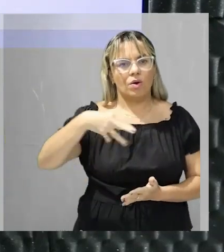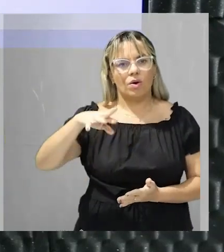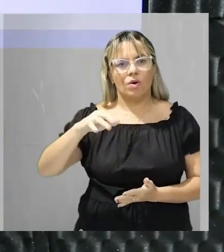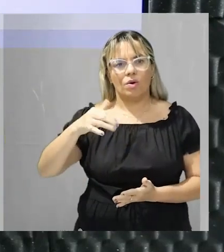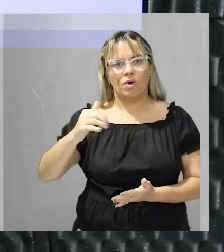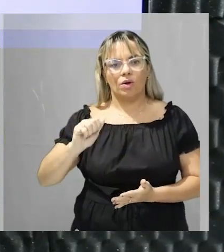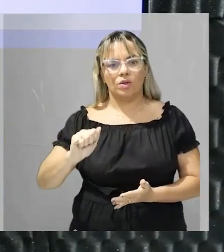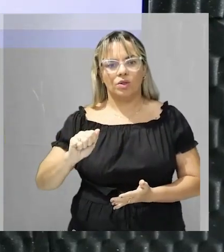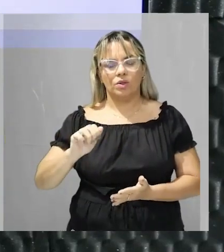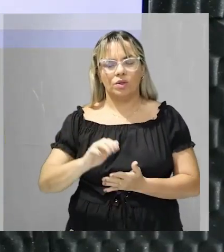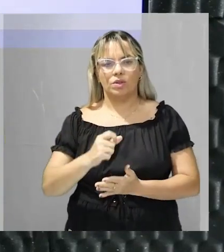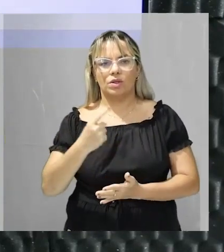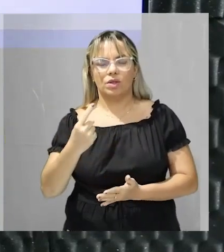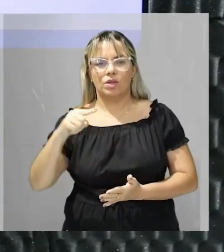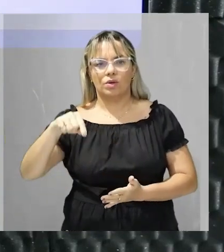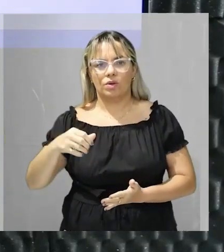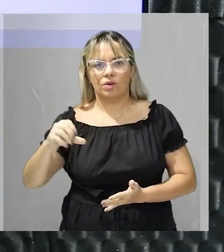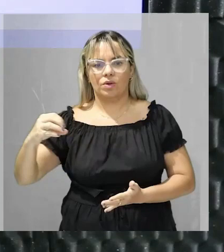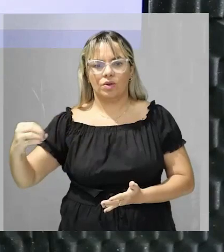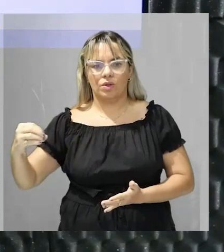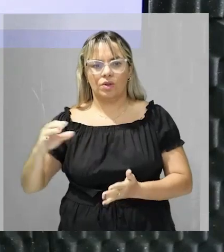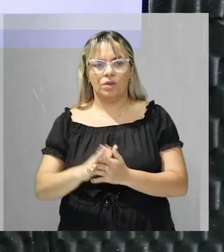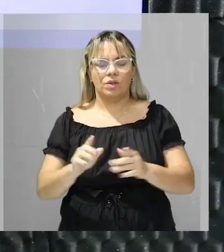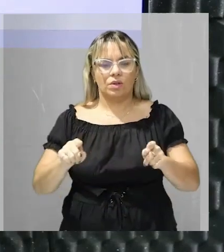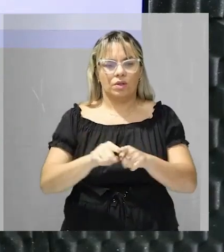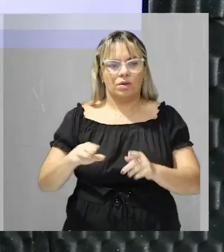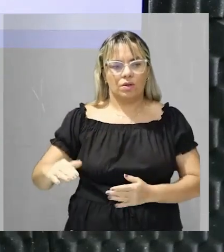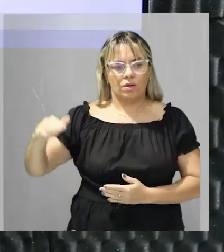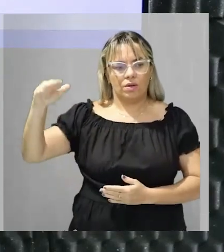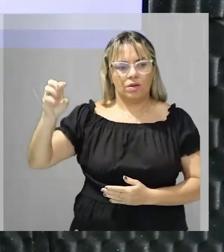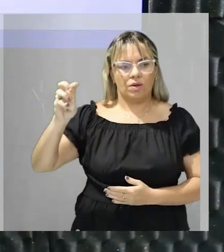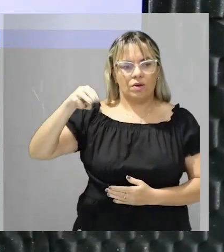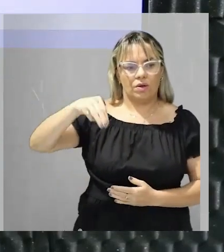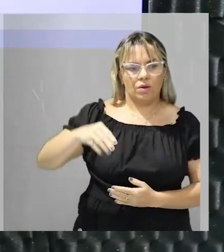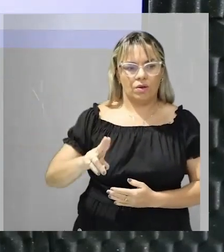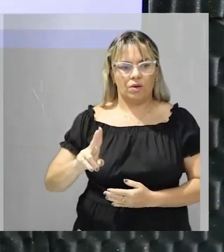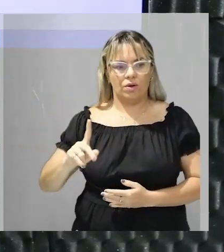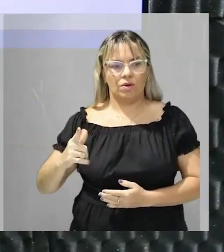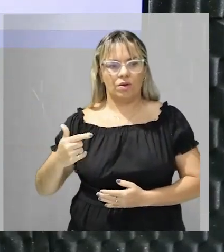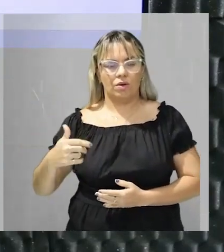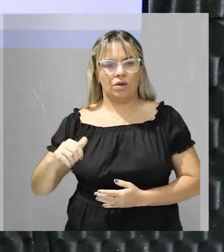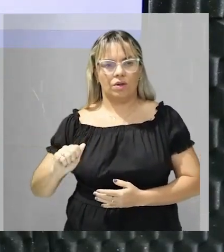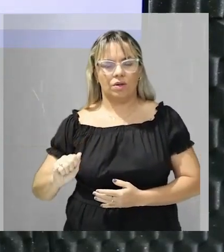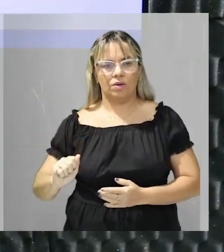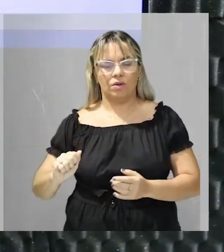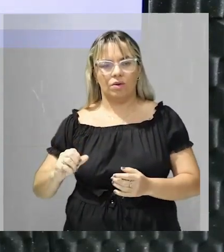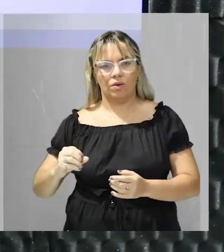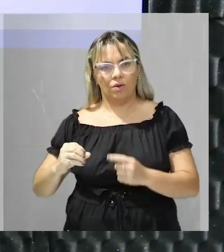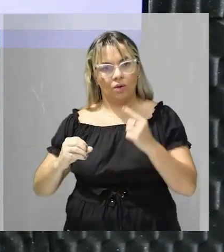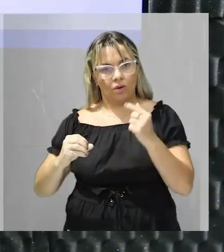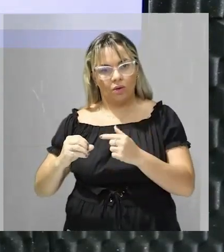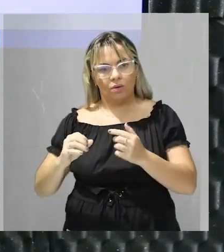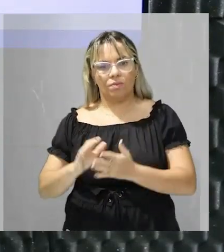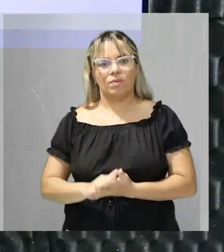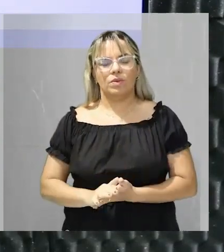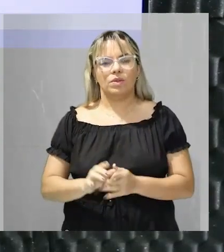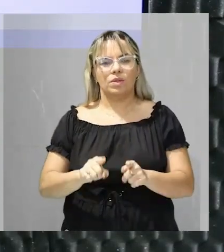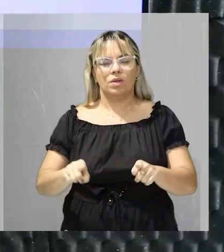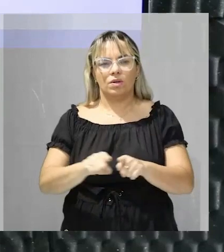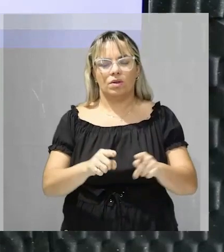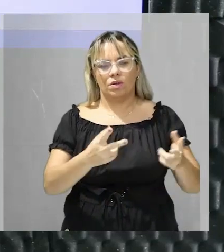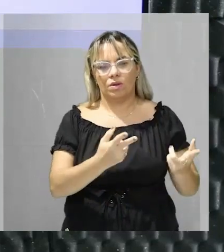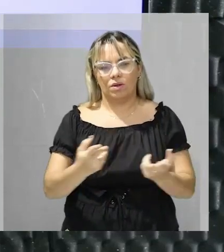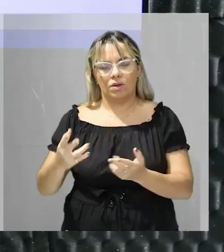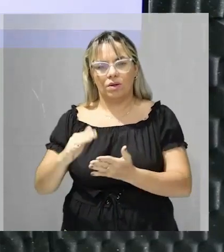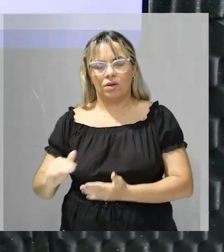e também a exemplo do Murilo então gente eu preciso tantas quantas vezes